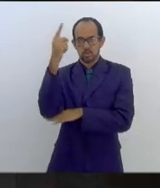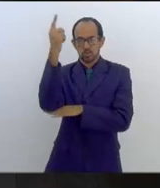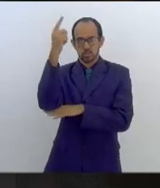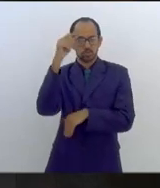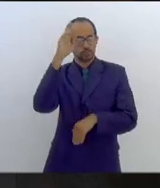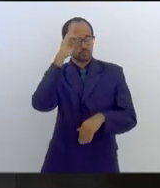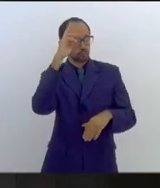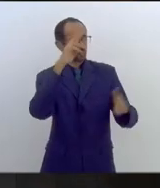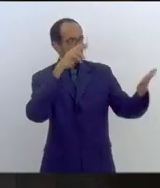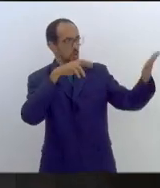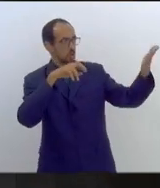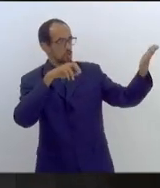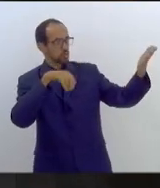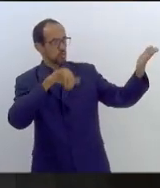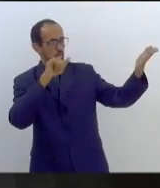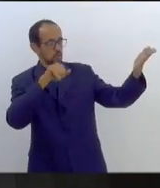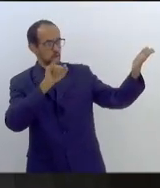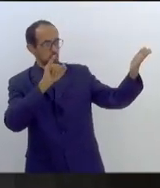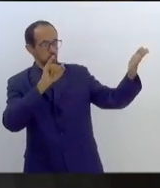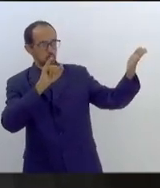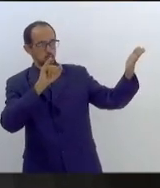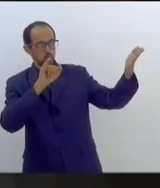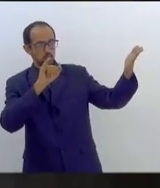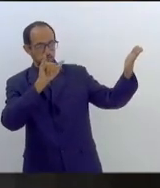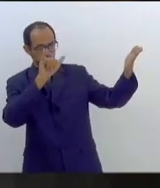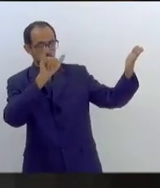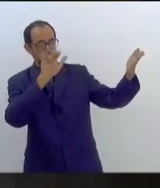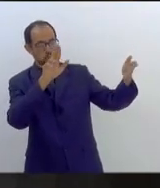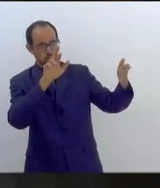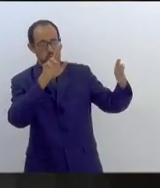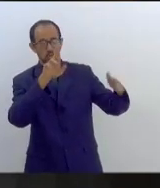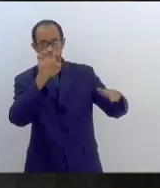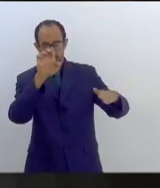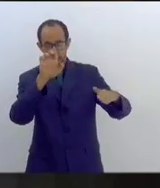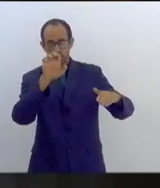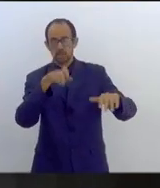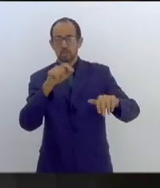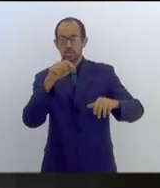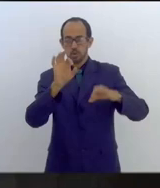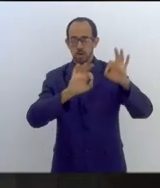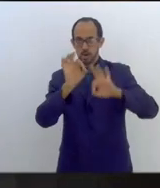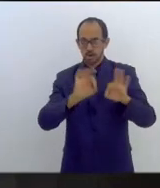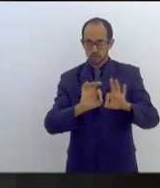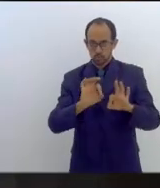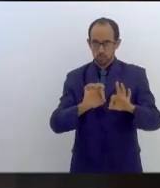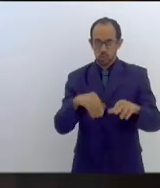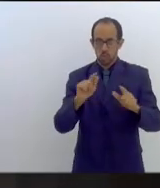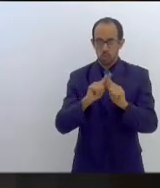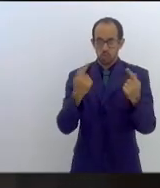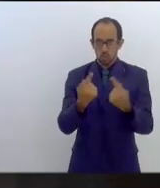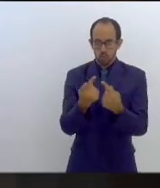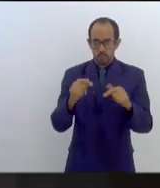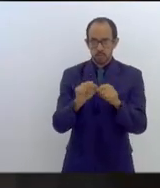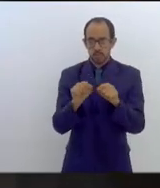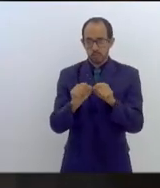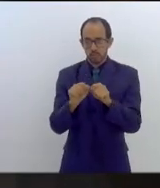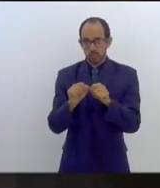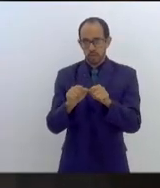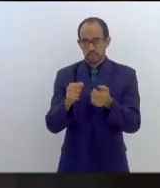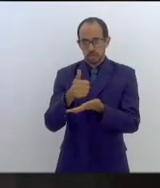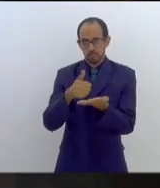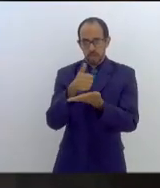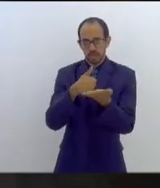está lá. Também ele organizou um grupo que fez a base de uma lei que